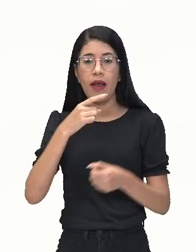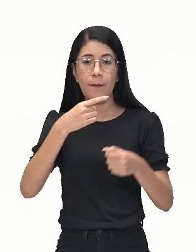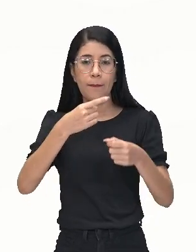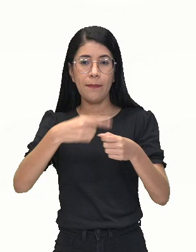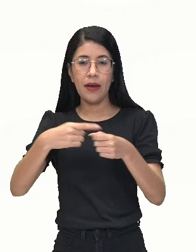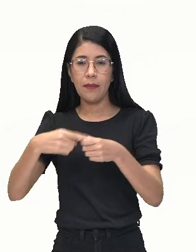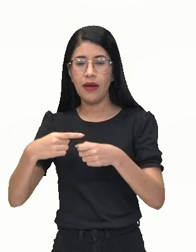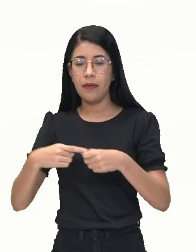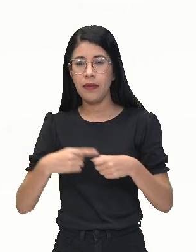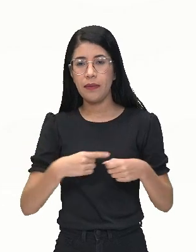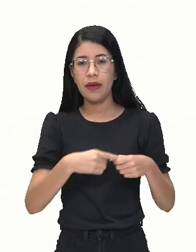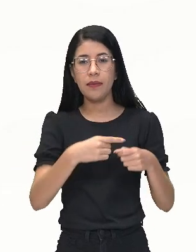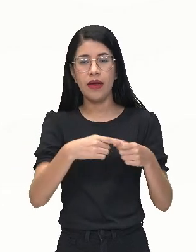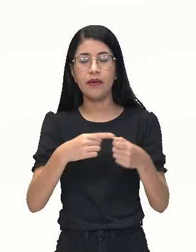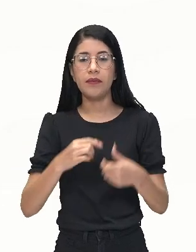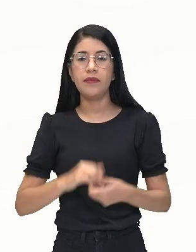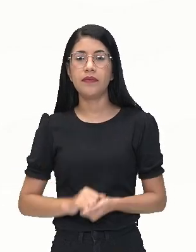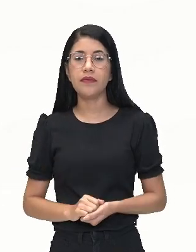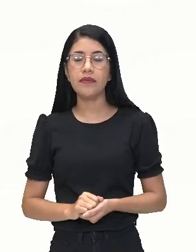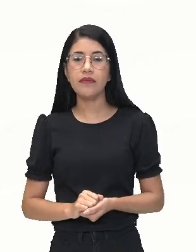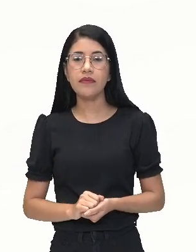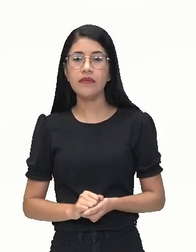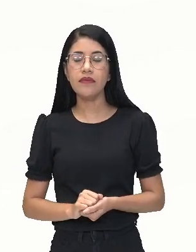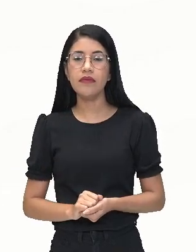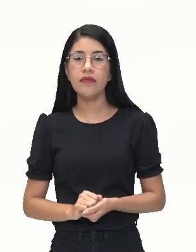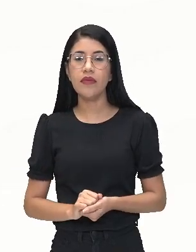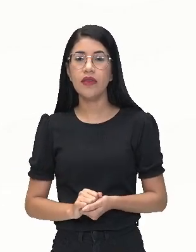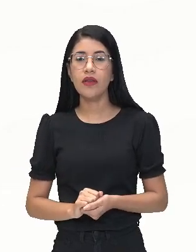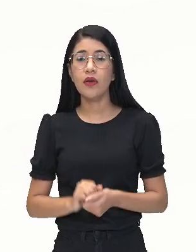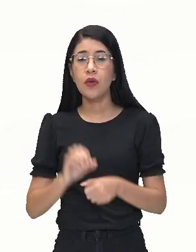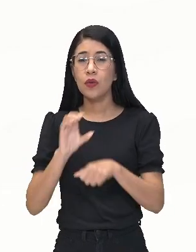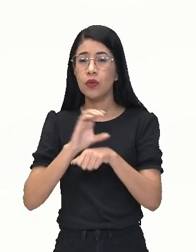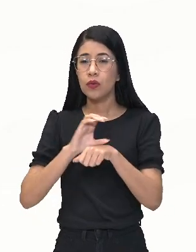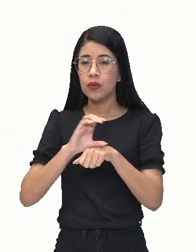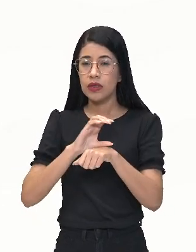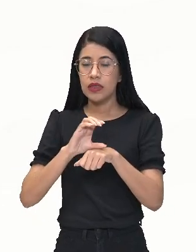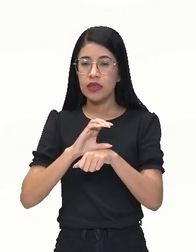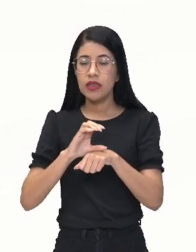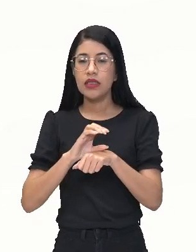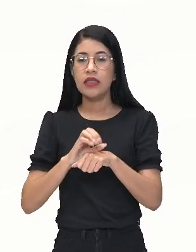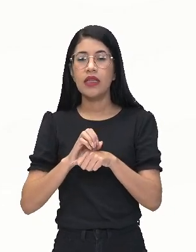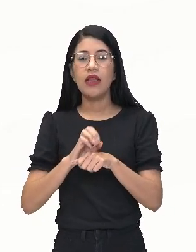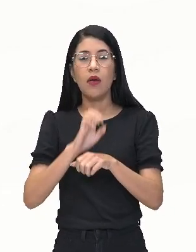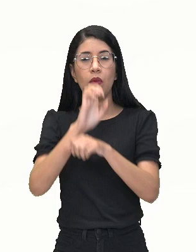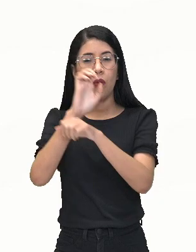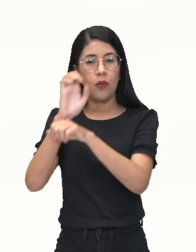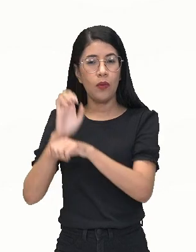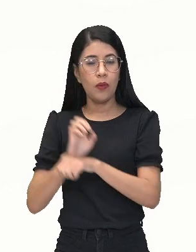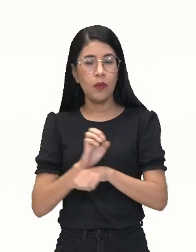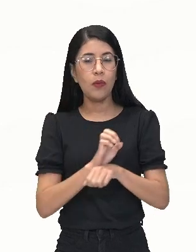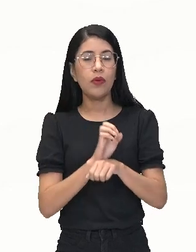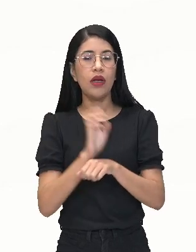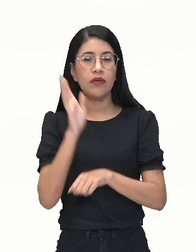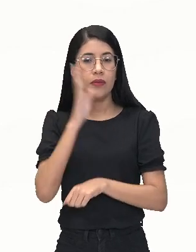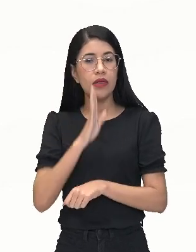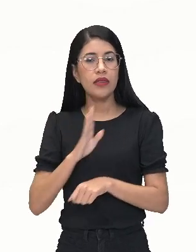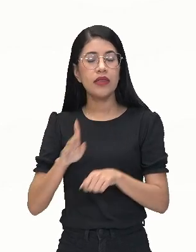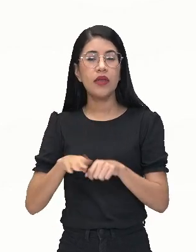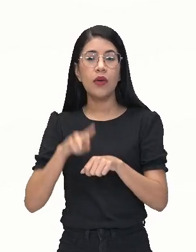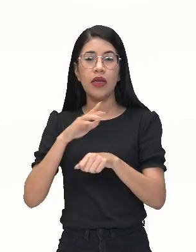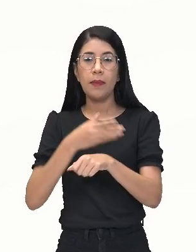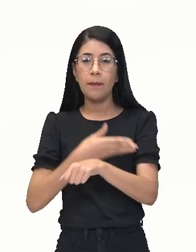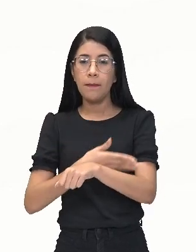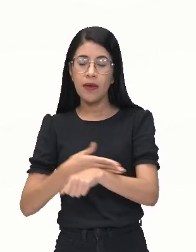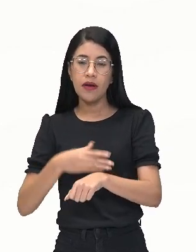municípios do estado do Amazonas. Aí, nesse cinza claro, estão os estados do Brasil e em branco estão os países